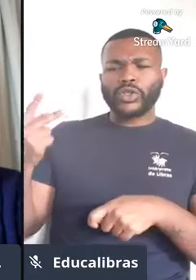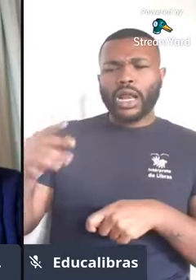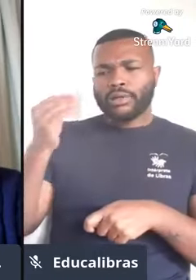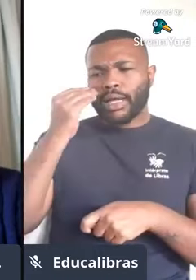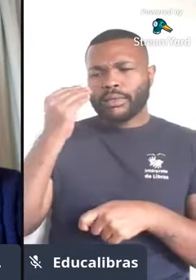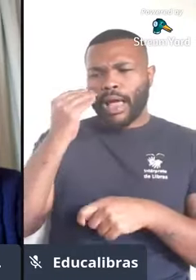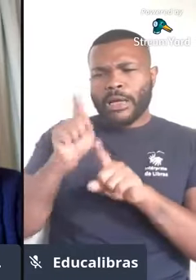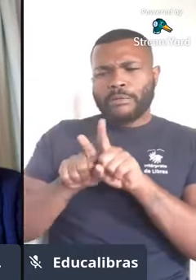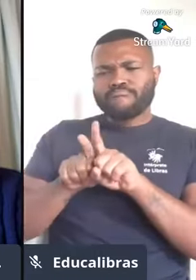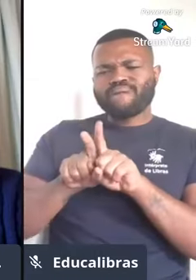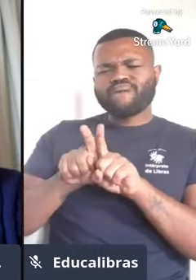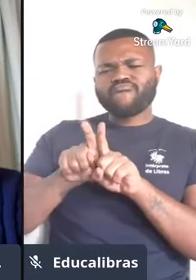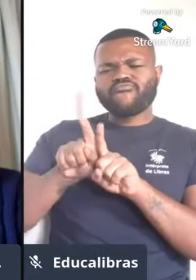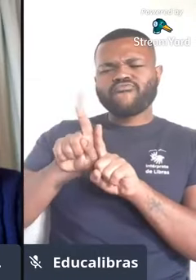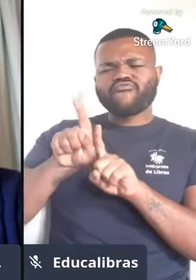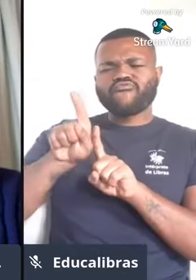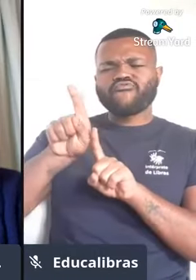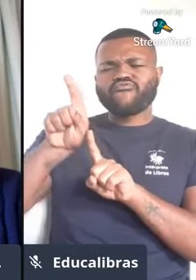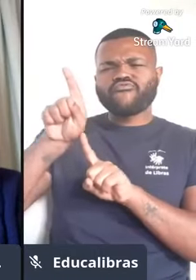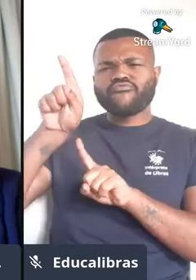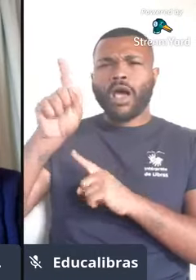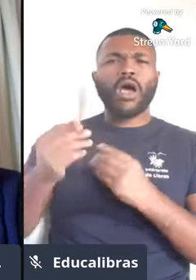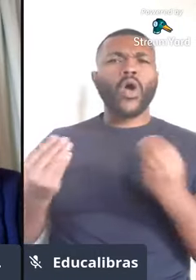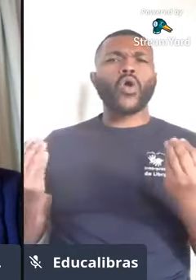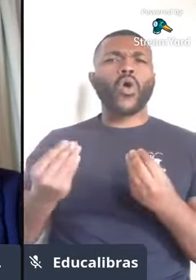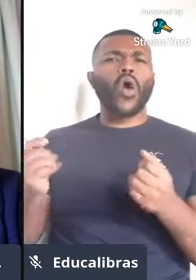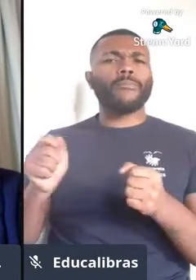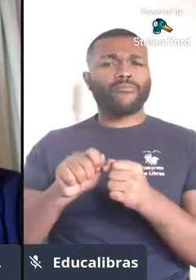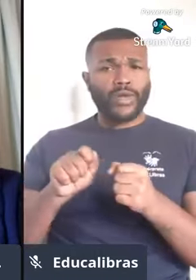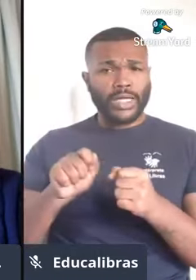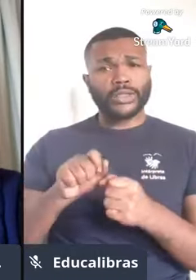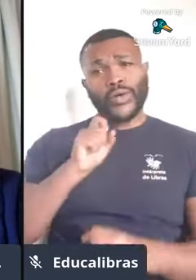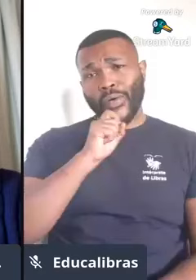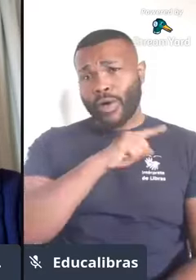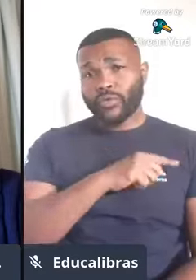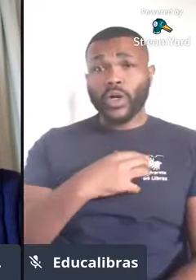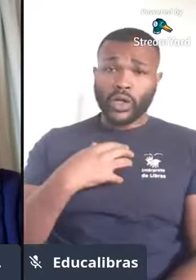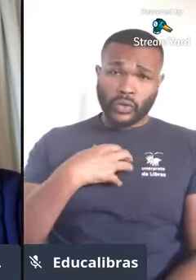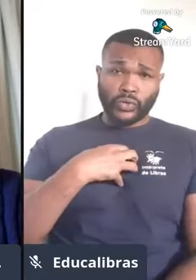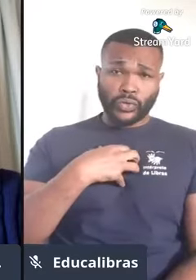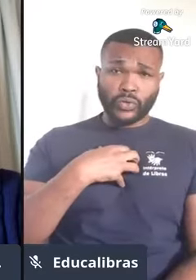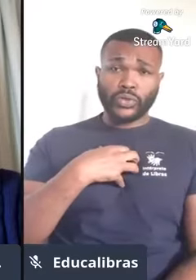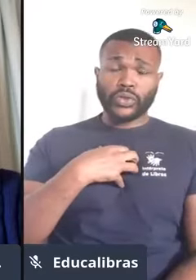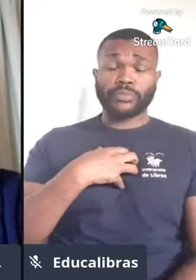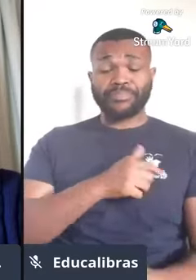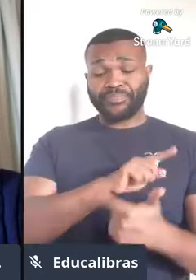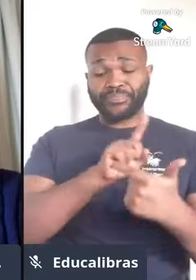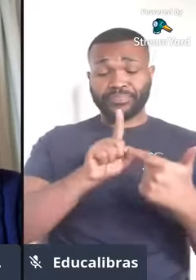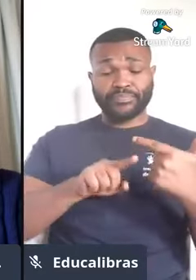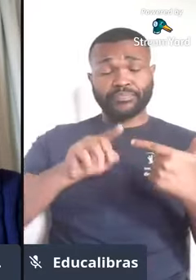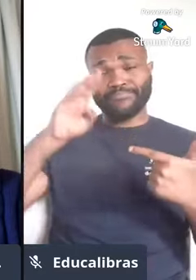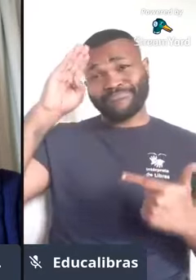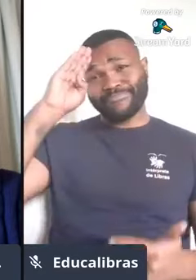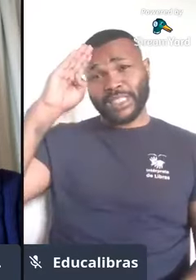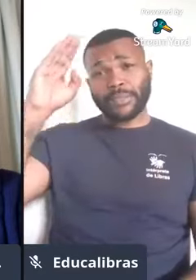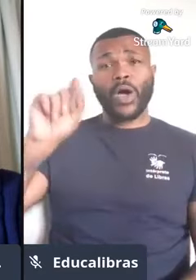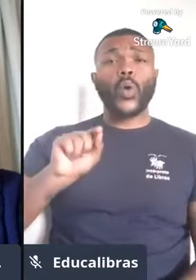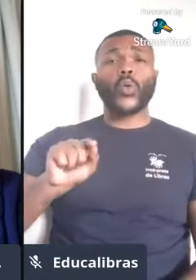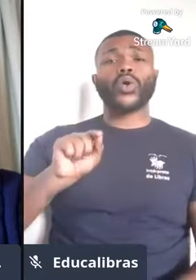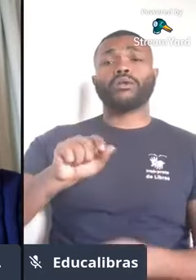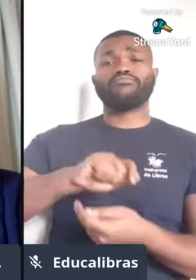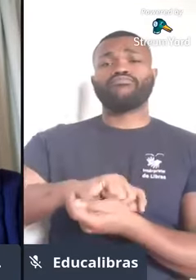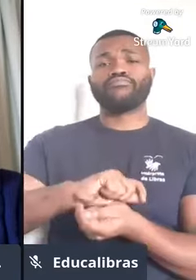de fato, né, óbvio, a questão atitudinal, mas principalmente a questão de adequação